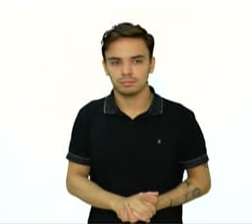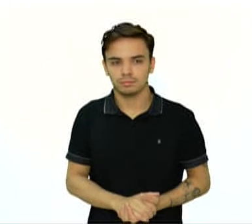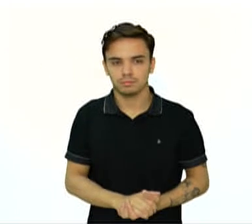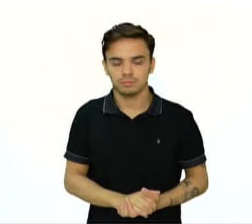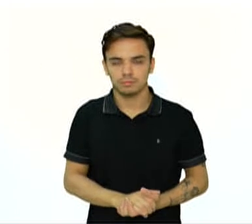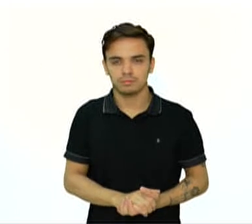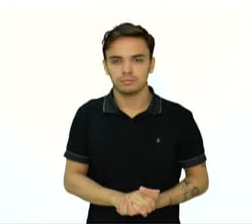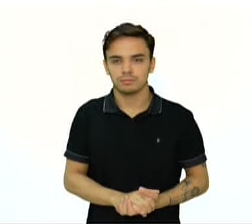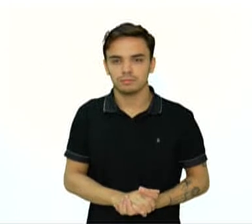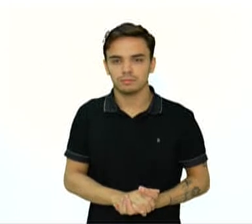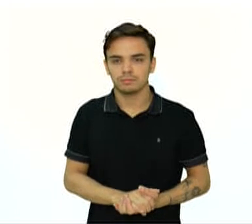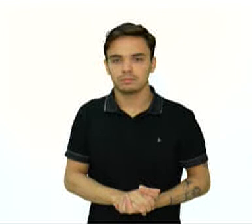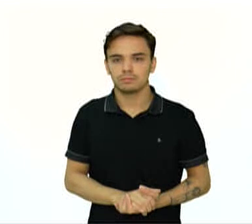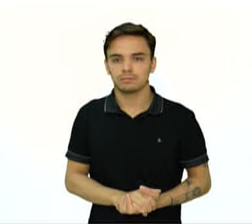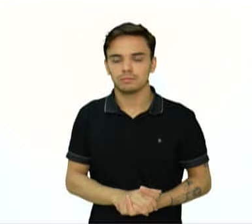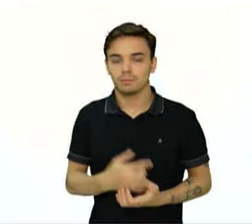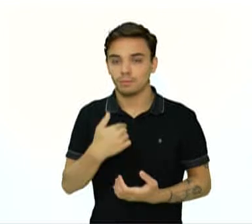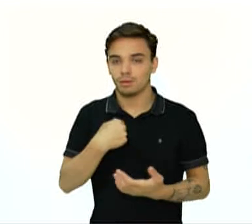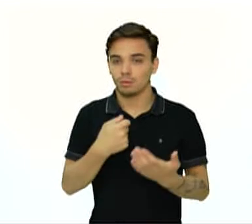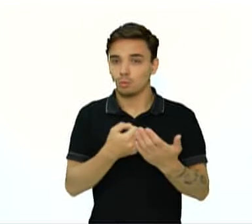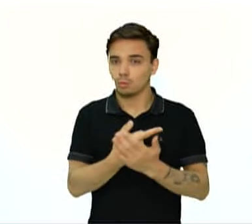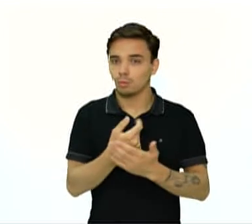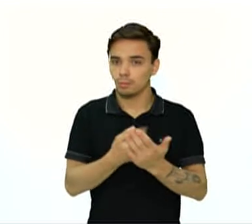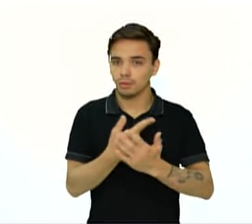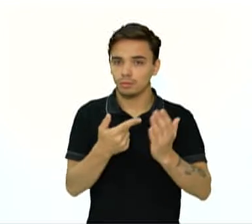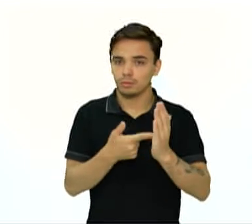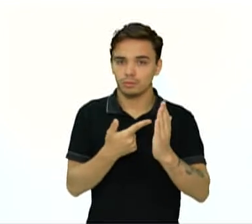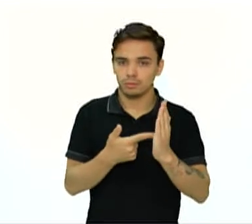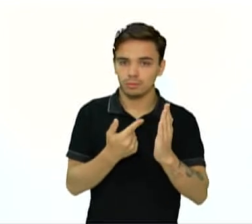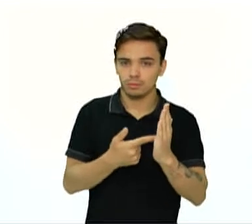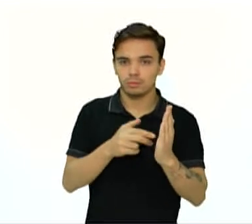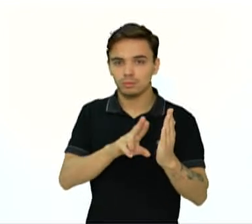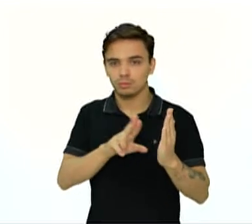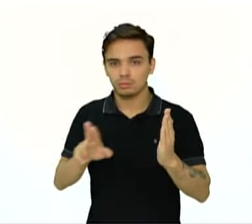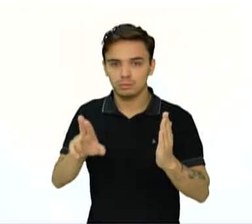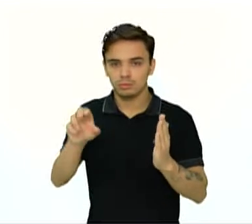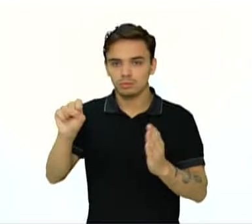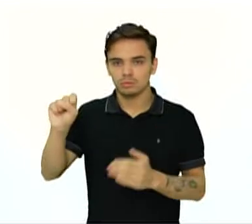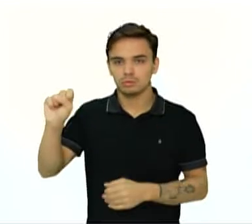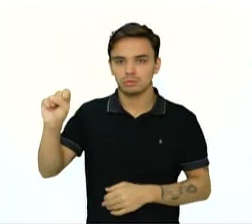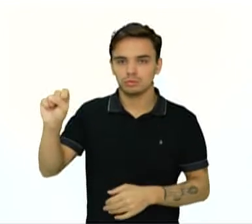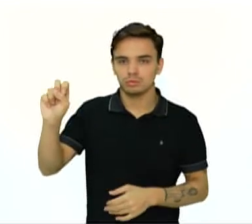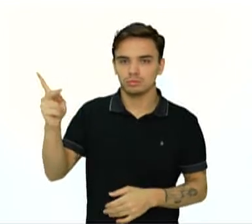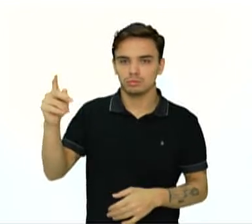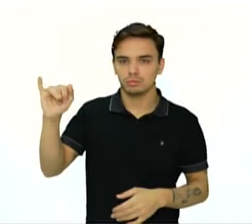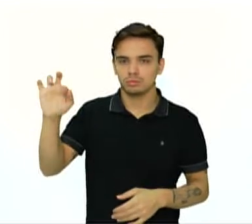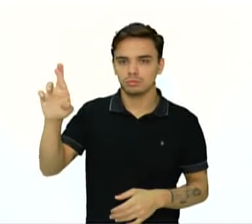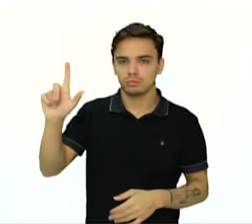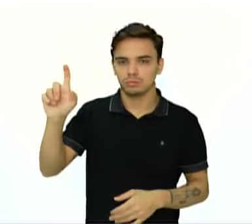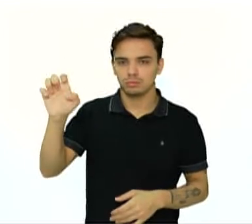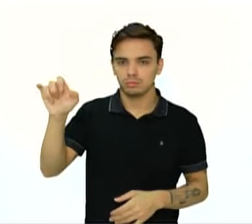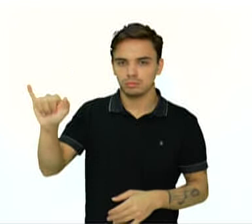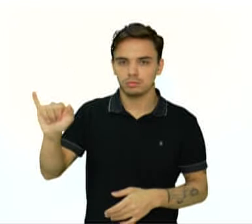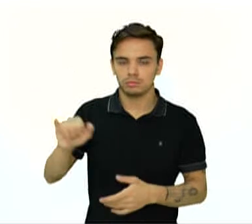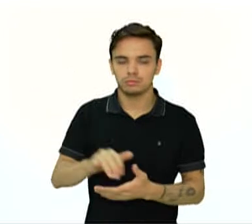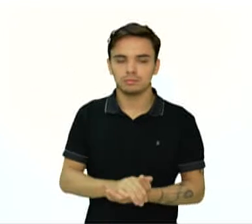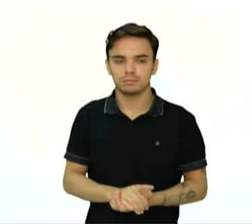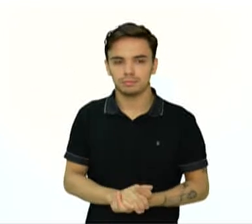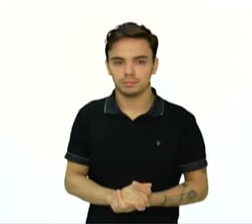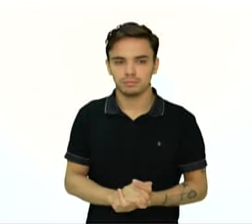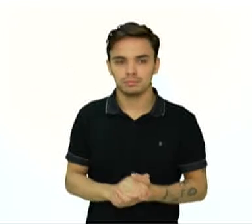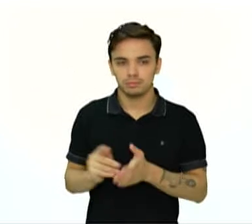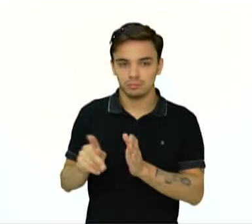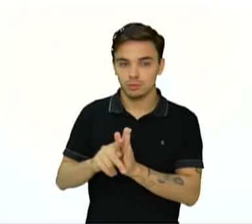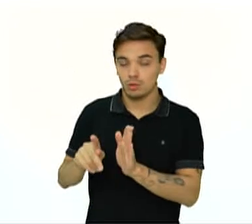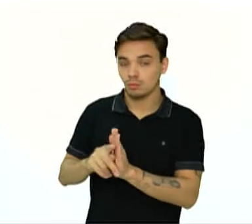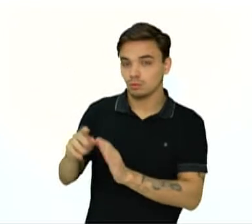by Charlotte Bronte? Eu comprei um livro cujo nome é Shirley by Charlotte Bronte, né? Então, o nome